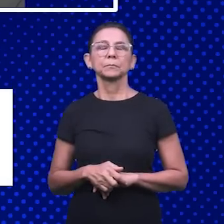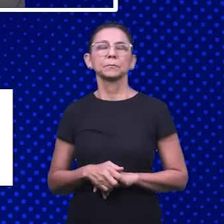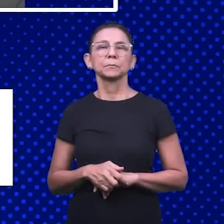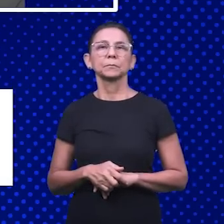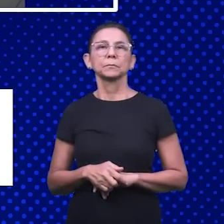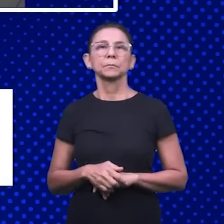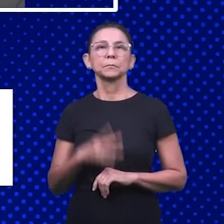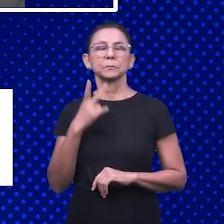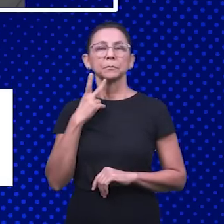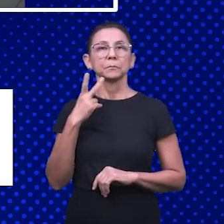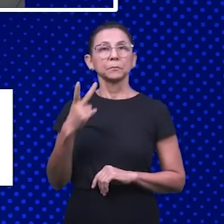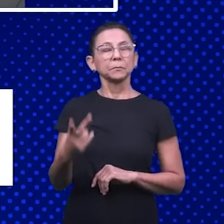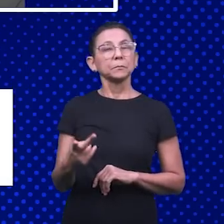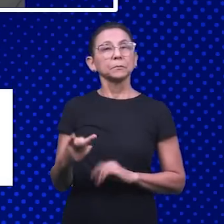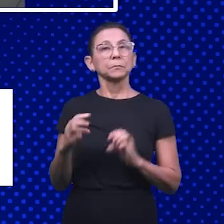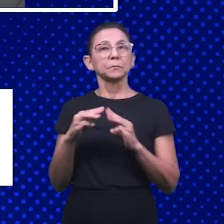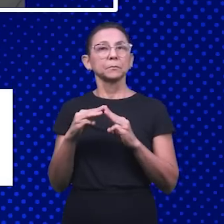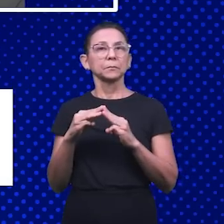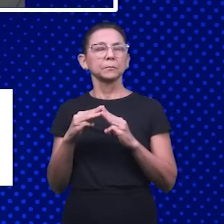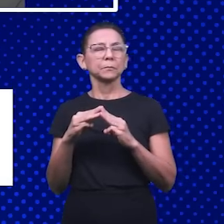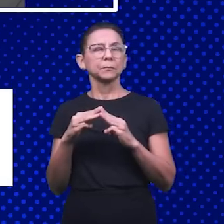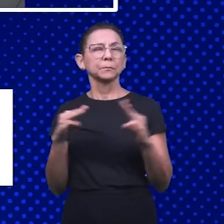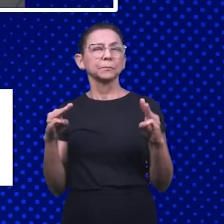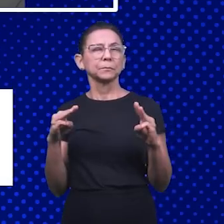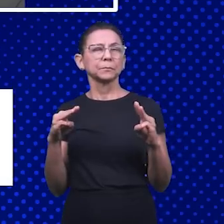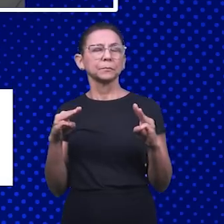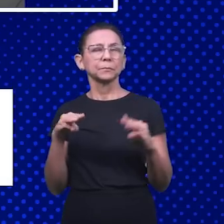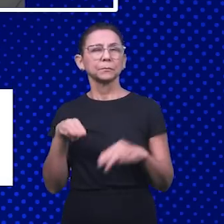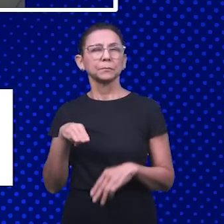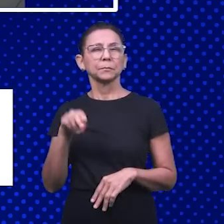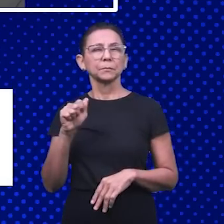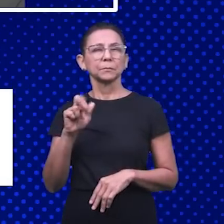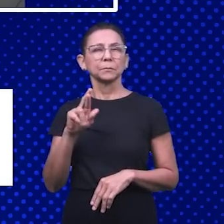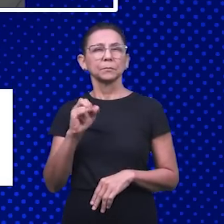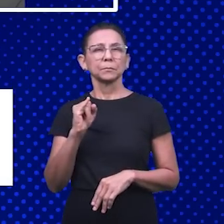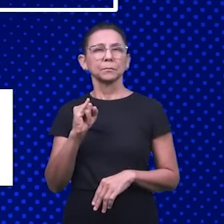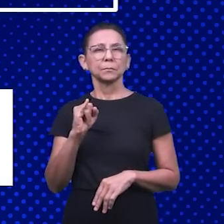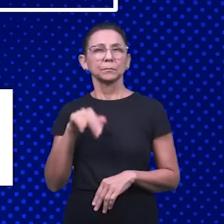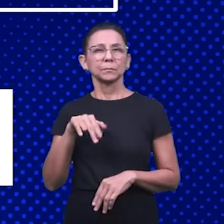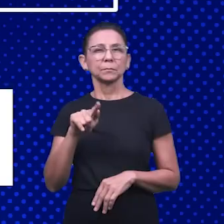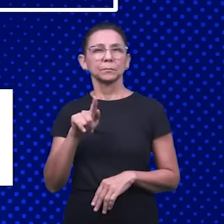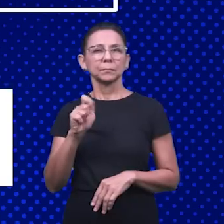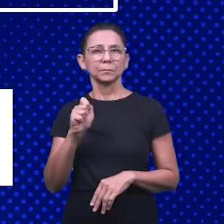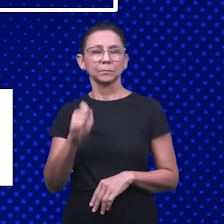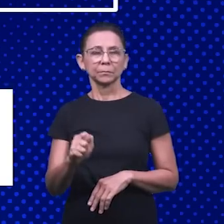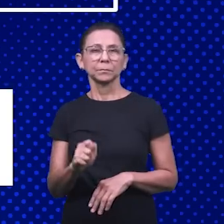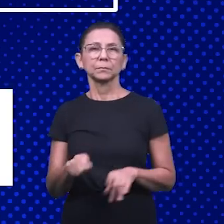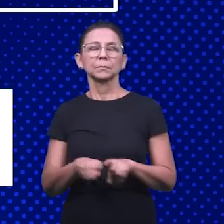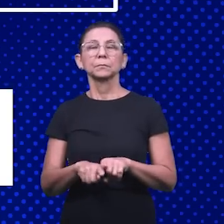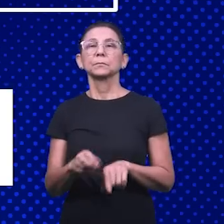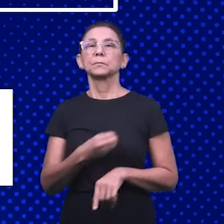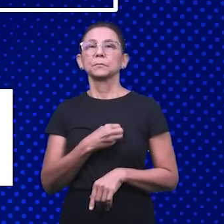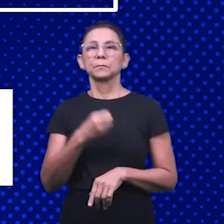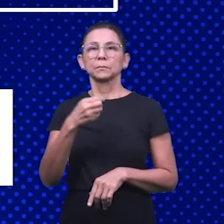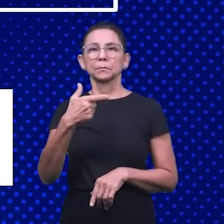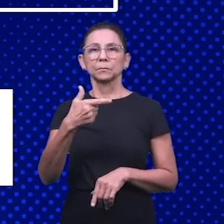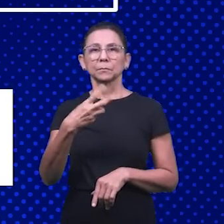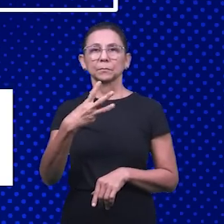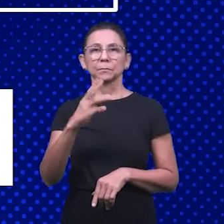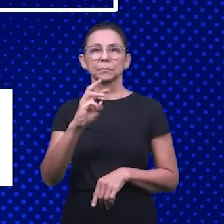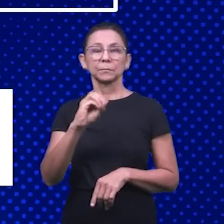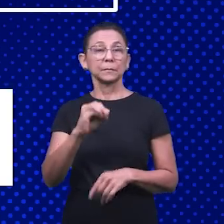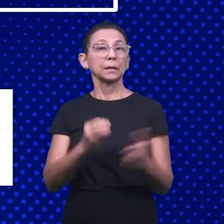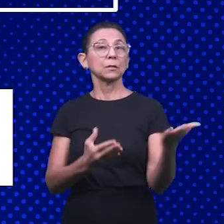que o Manaim de Maringá também teve presente